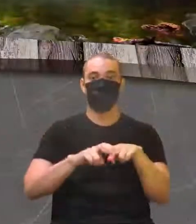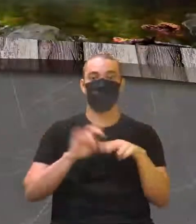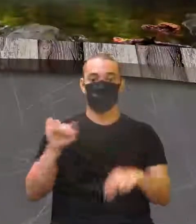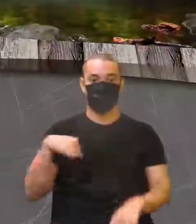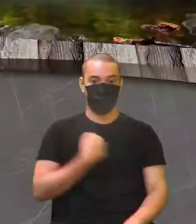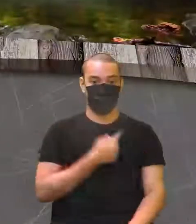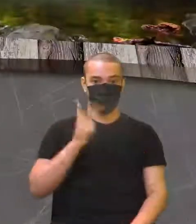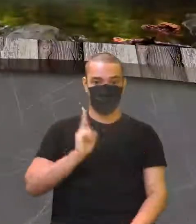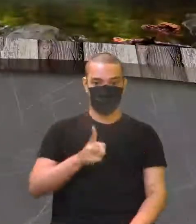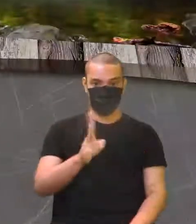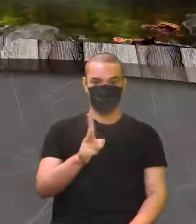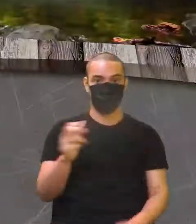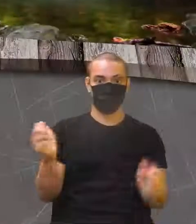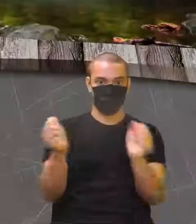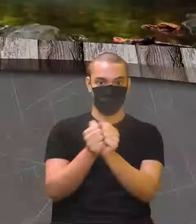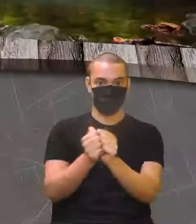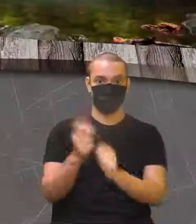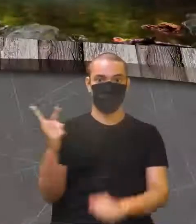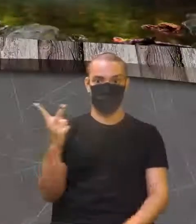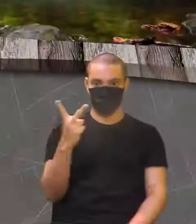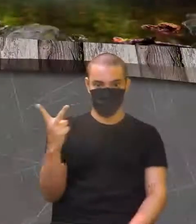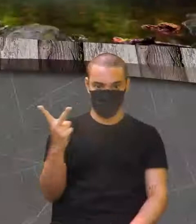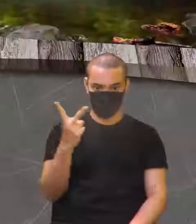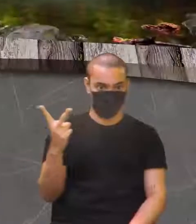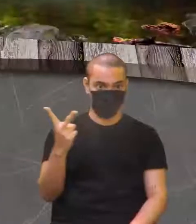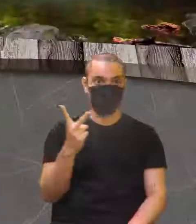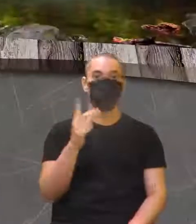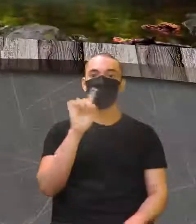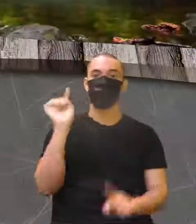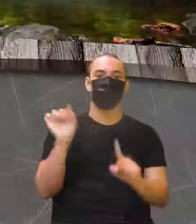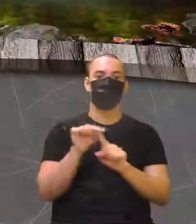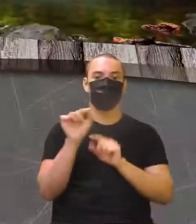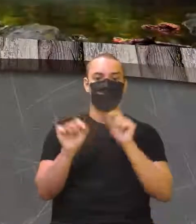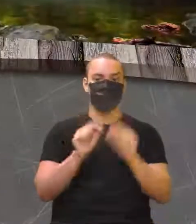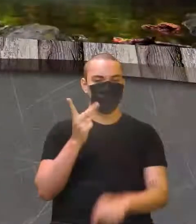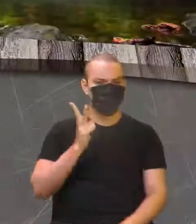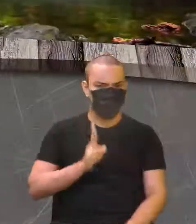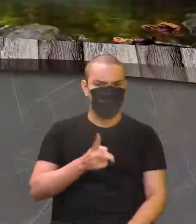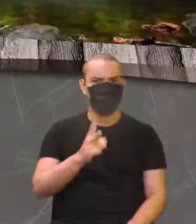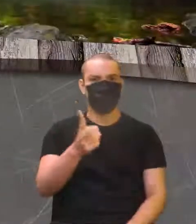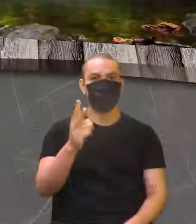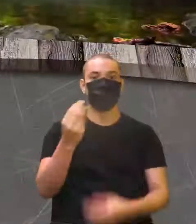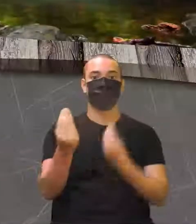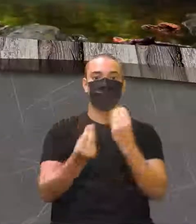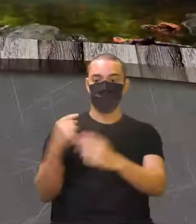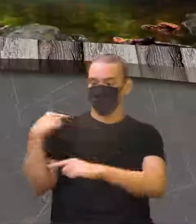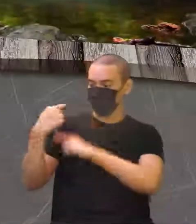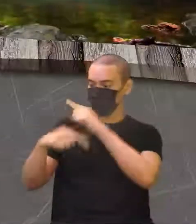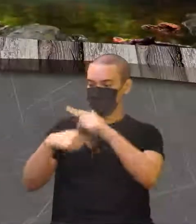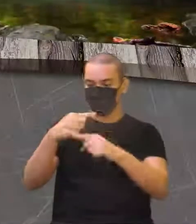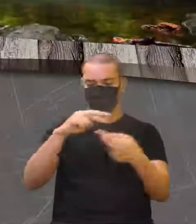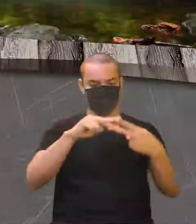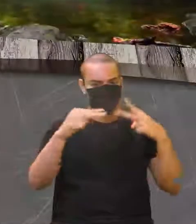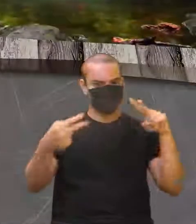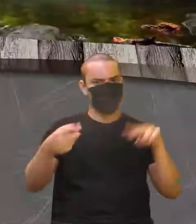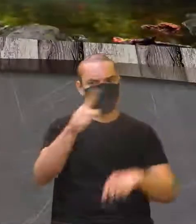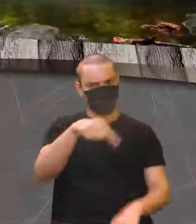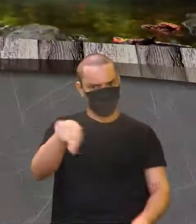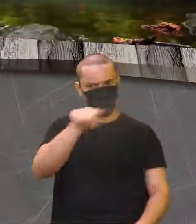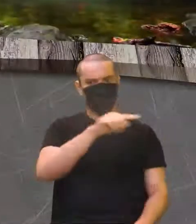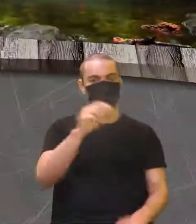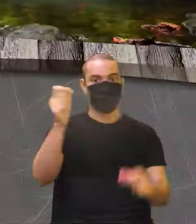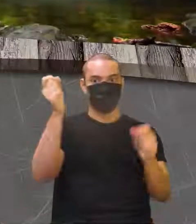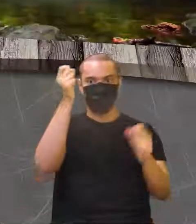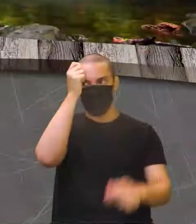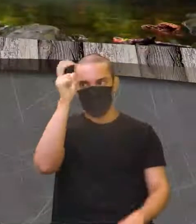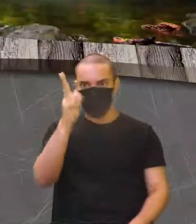continuidade, eu, prof. Silvinho, juntinhos aqui, pra continuar nessa pegada da genética. Você tá ligado, né?